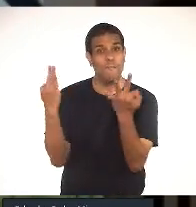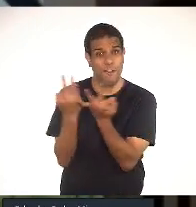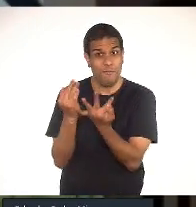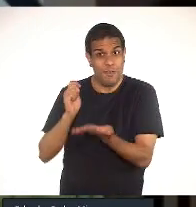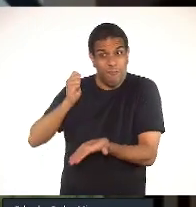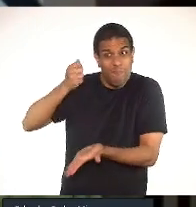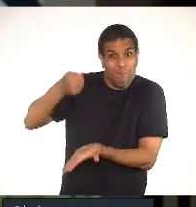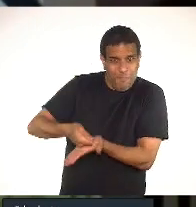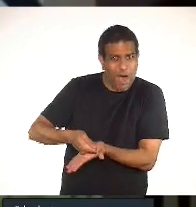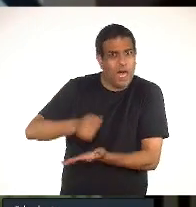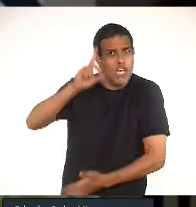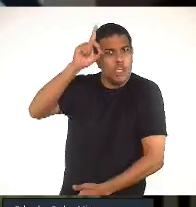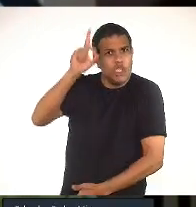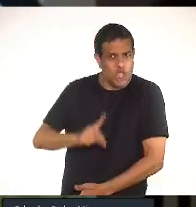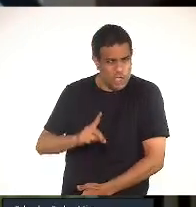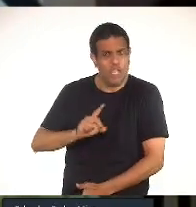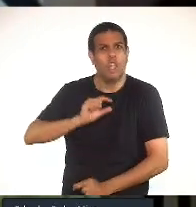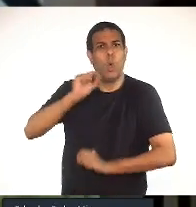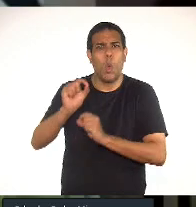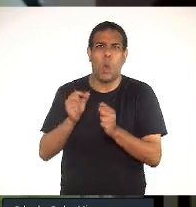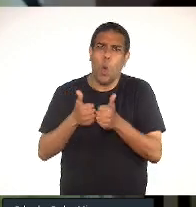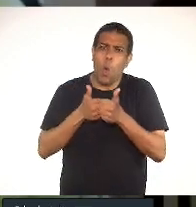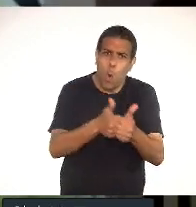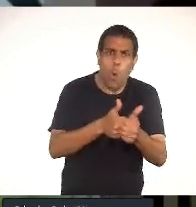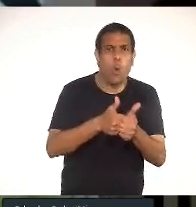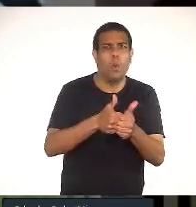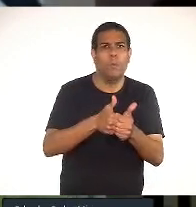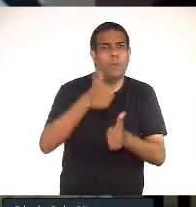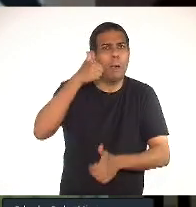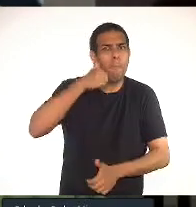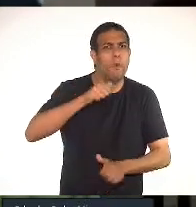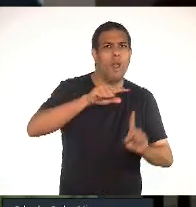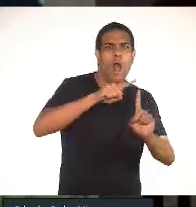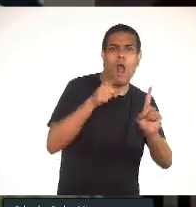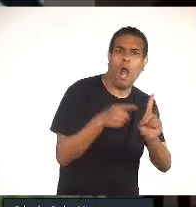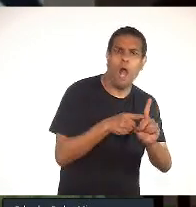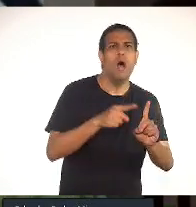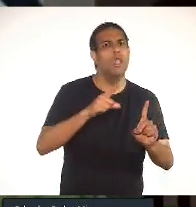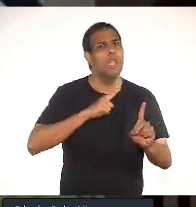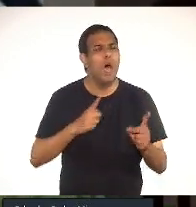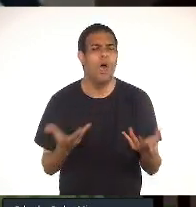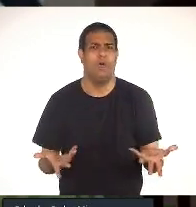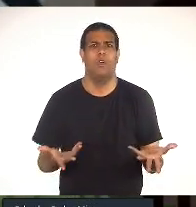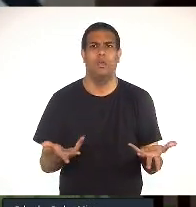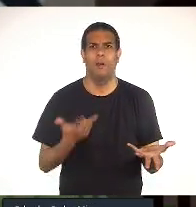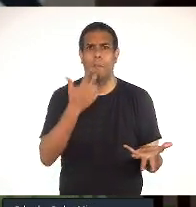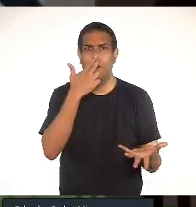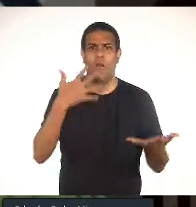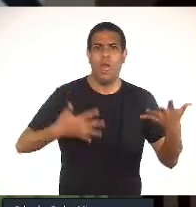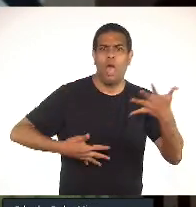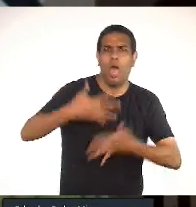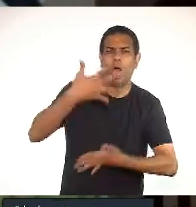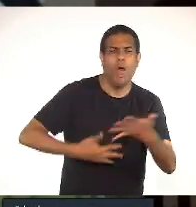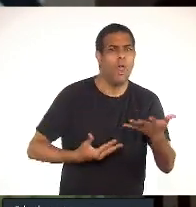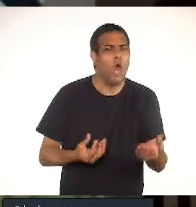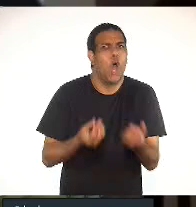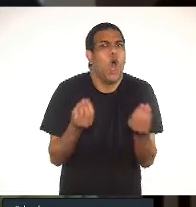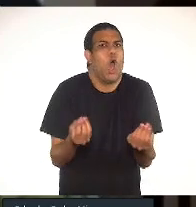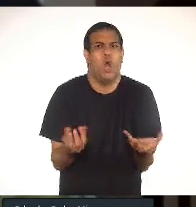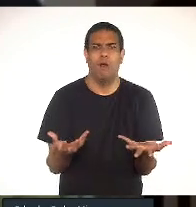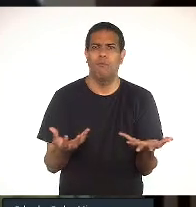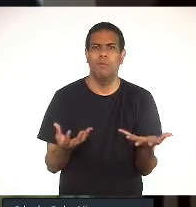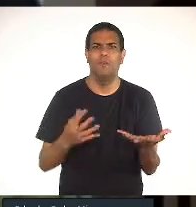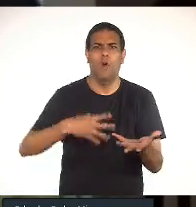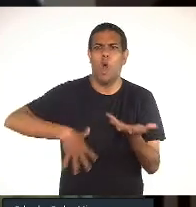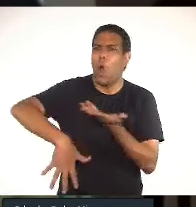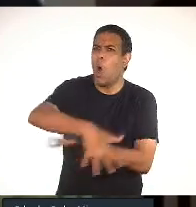tinha o direito de acompanhar o parto, exercendo as suas funções e não invadindo outras, das enfermeiras ou dos médicos. Cada um